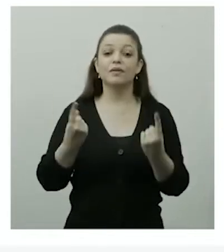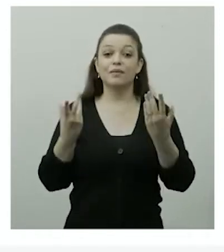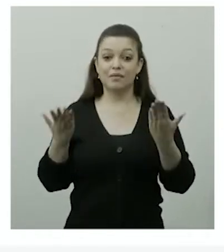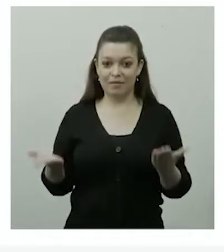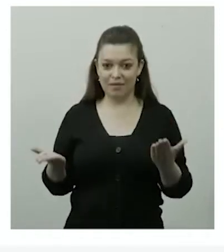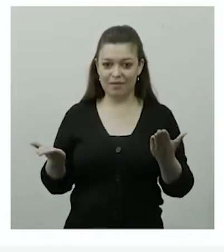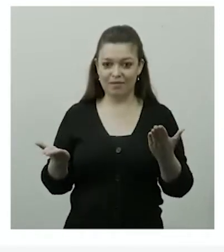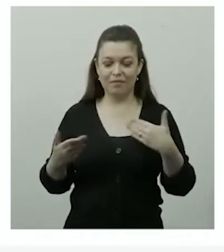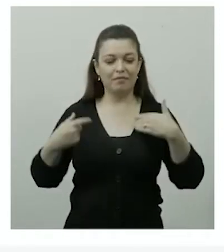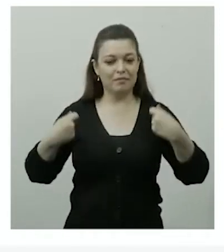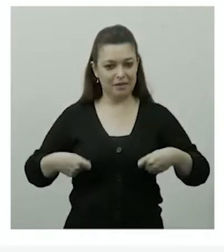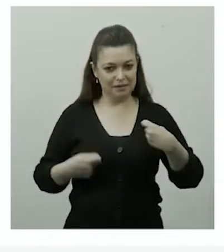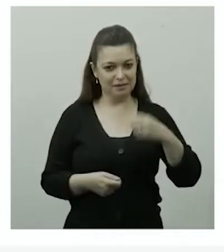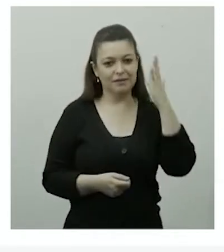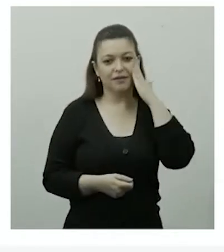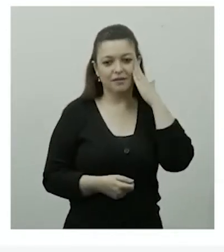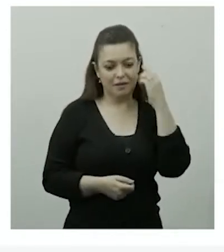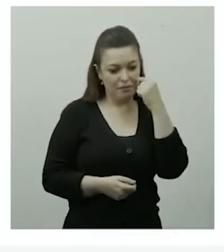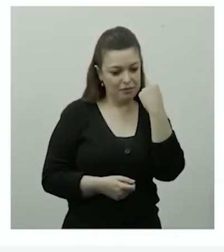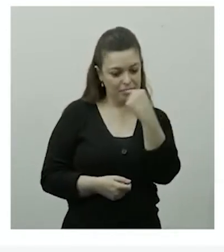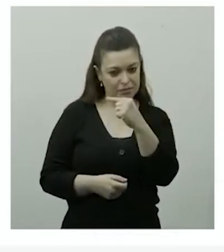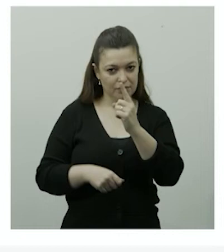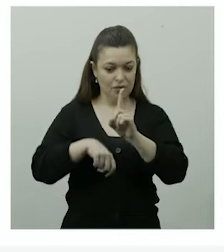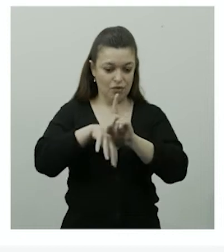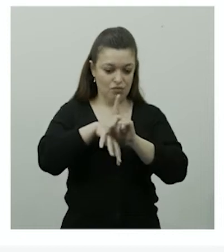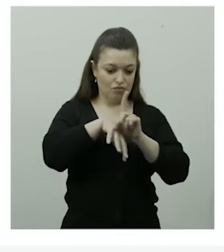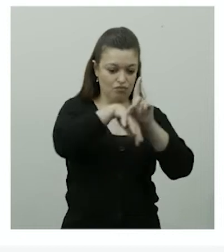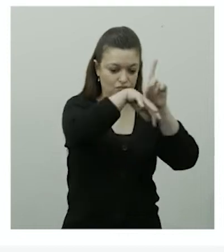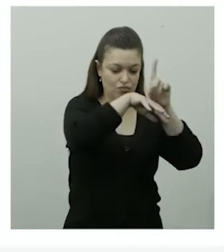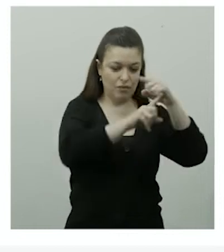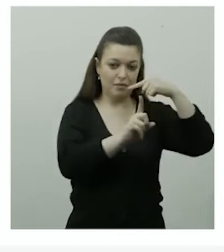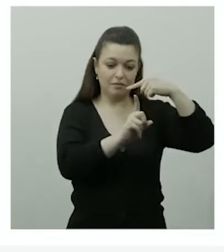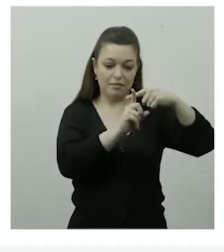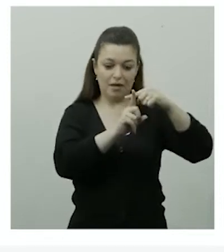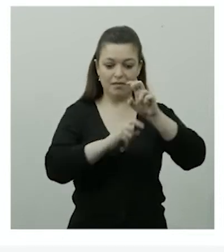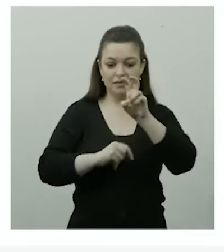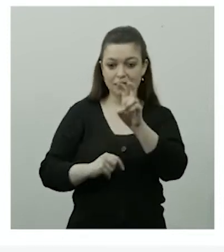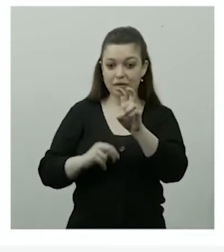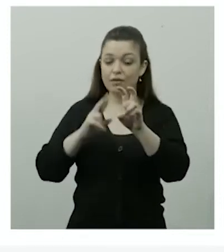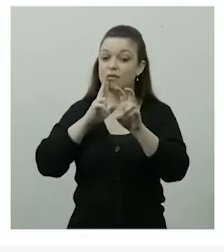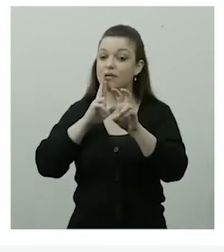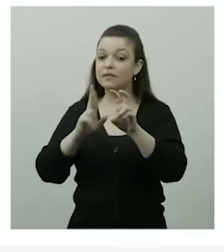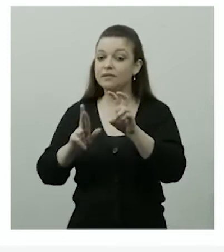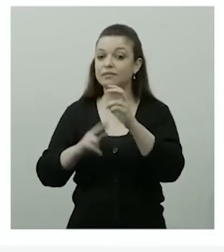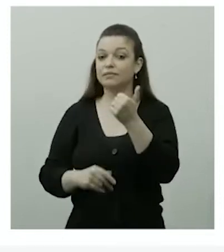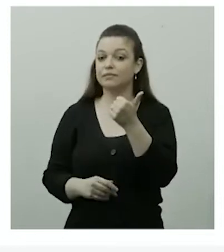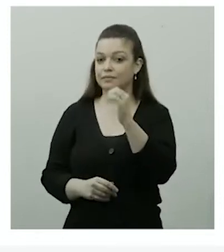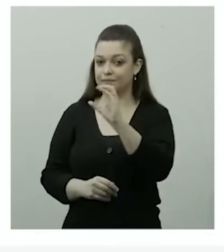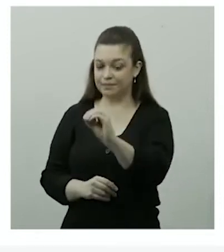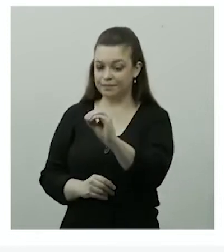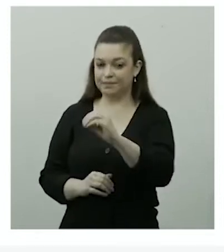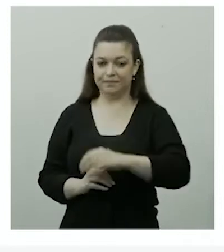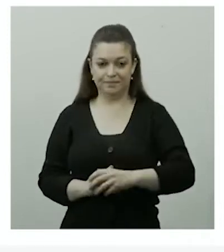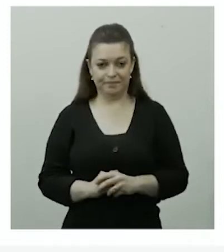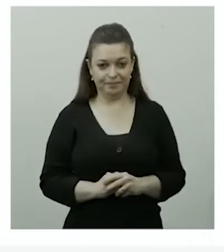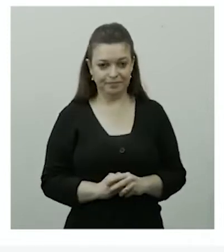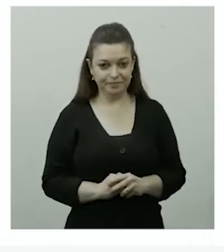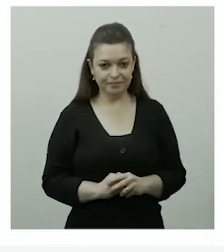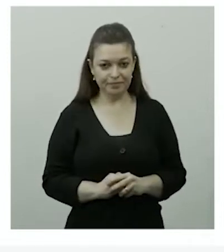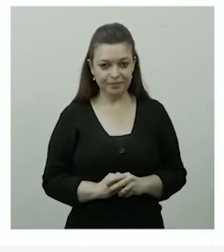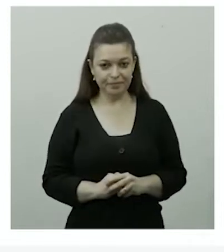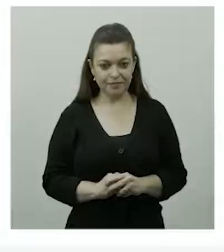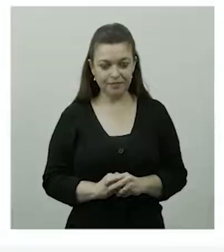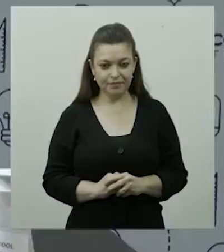então? Eu tenho o foguete mais 5 igual a 10. Então, agora vou